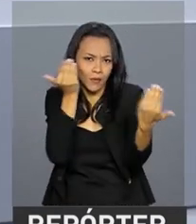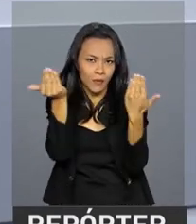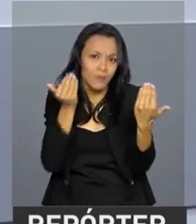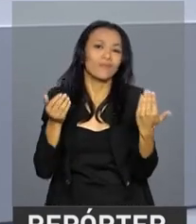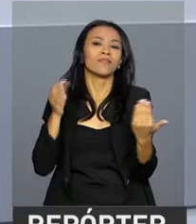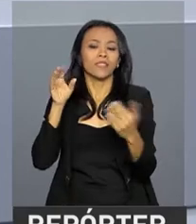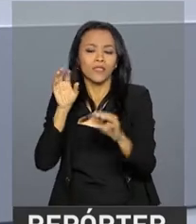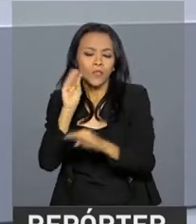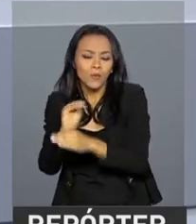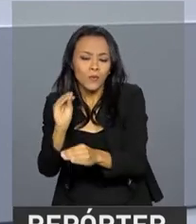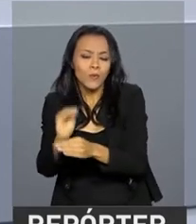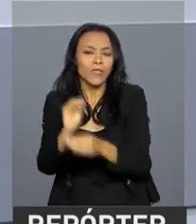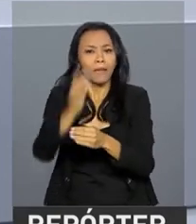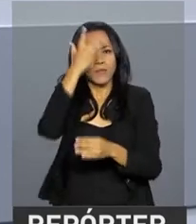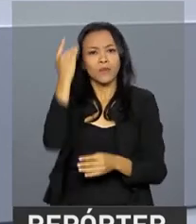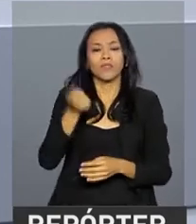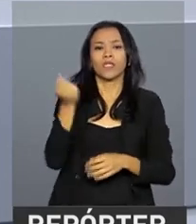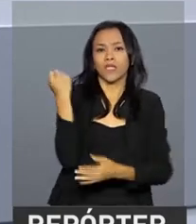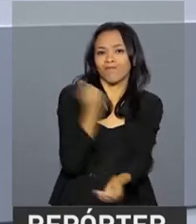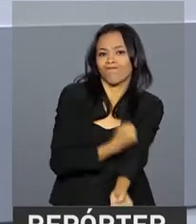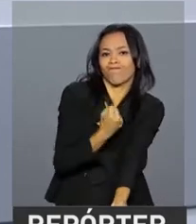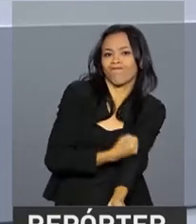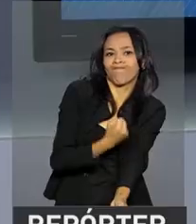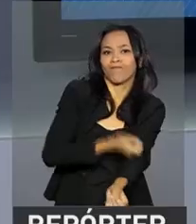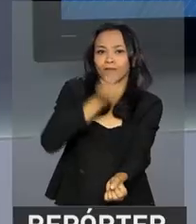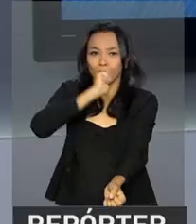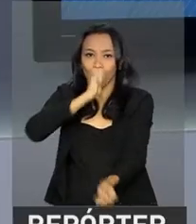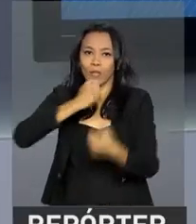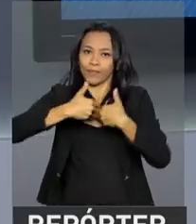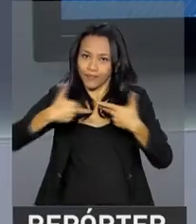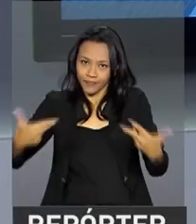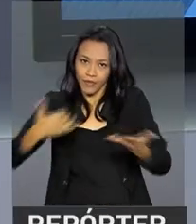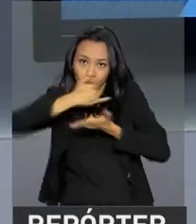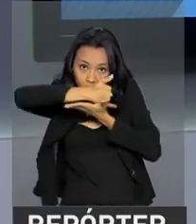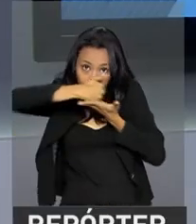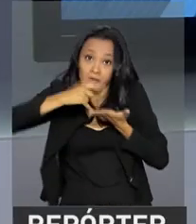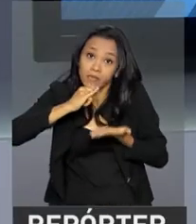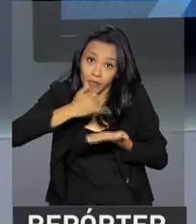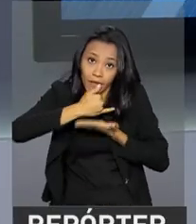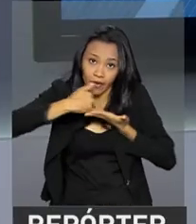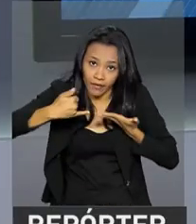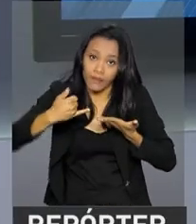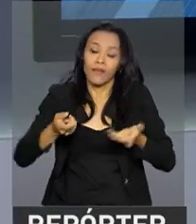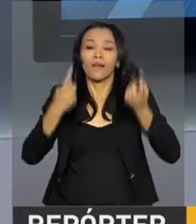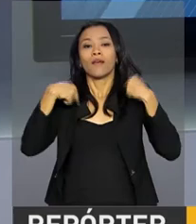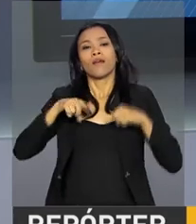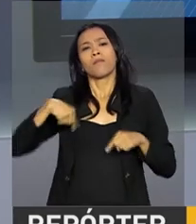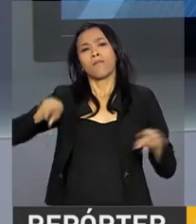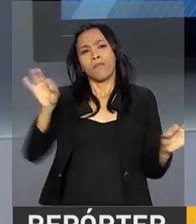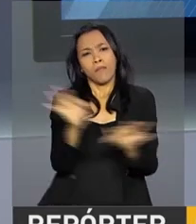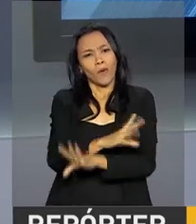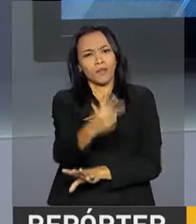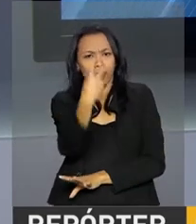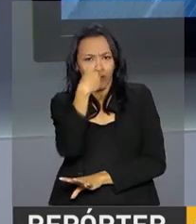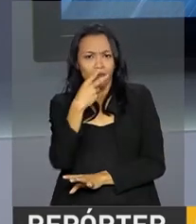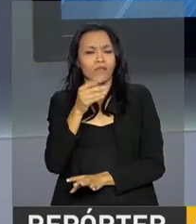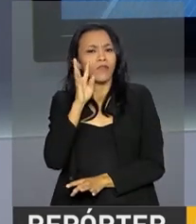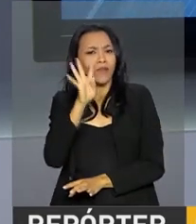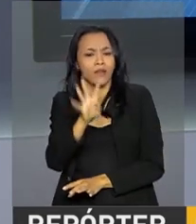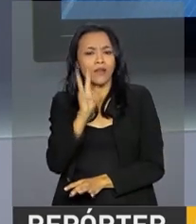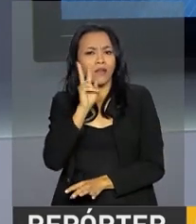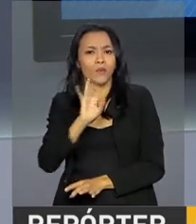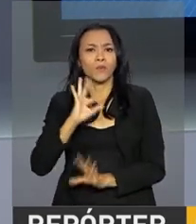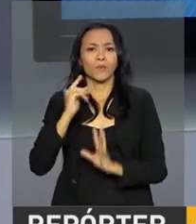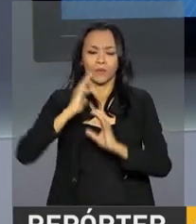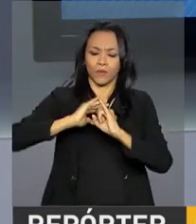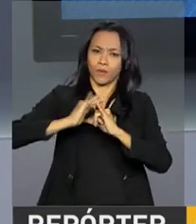de dependentes de drogas como o crack nós ficamos por aqui você pode rever as reportagens no youtube e toda a nossa